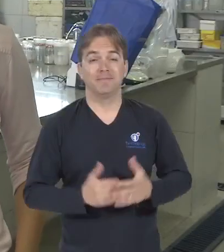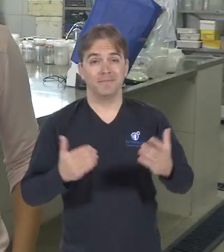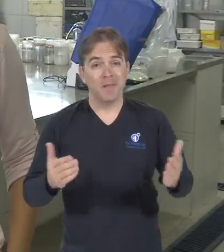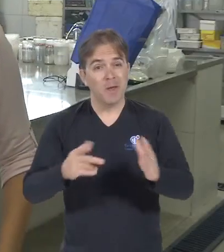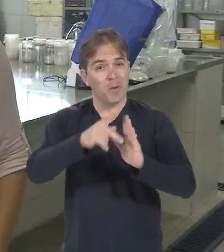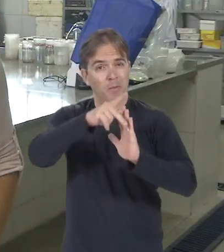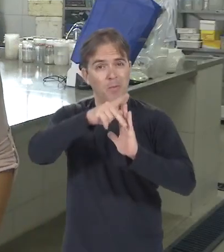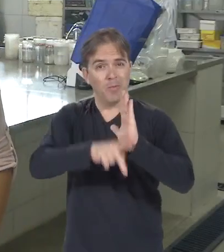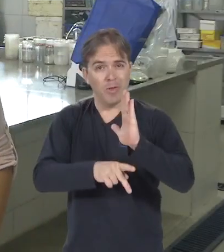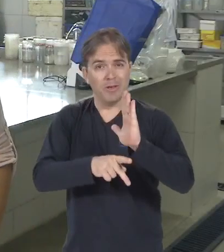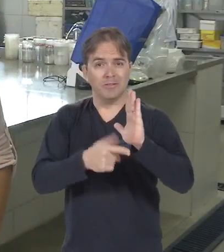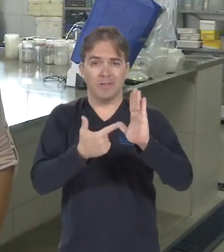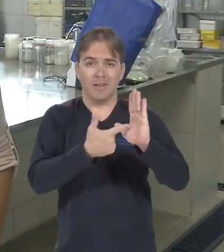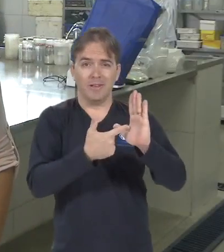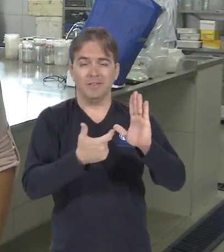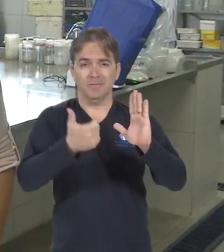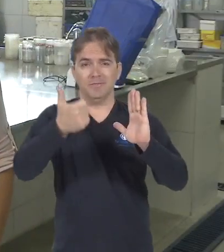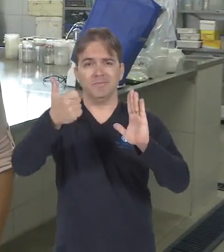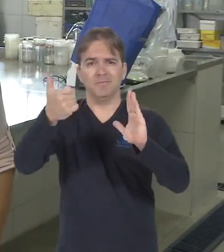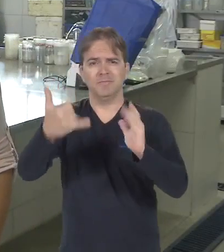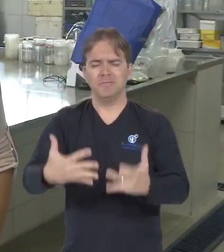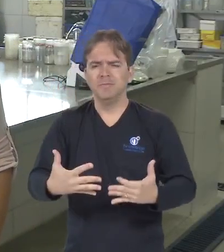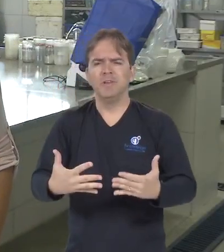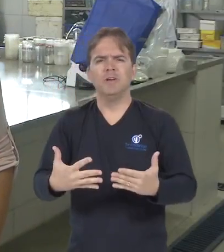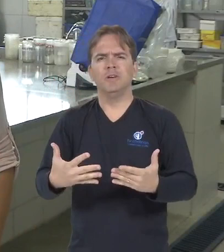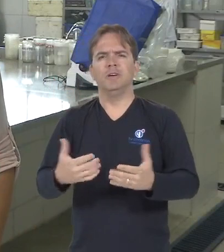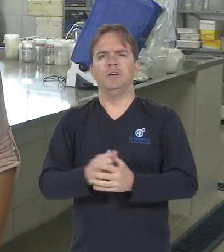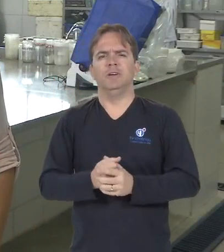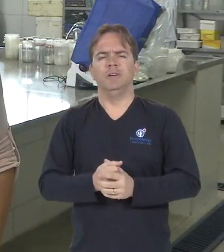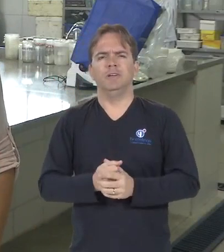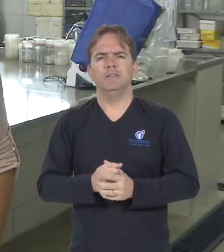Esse é um projeto que trabalha com